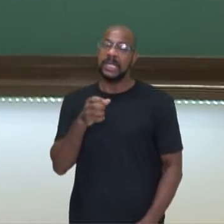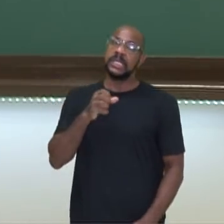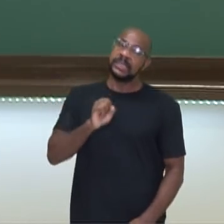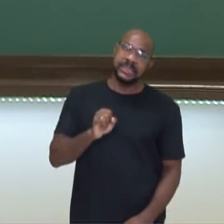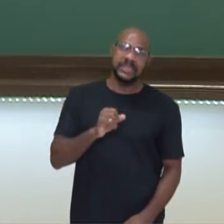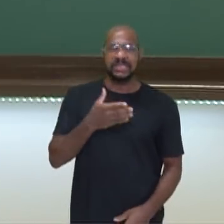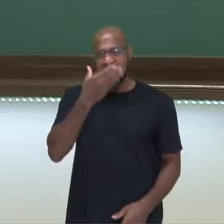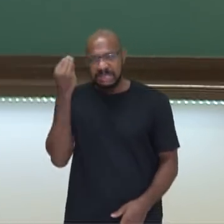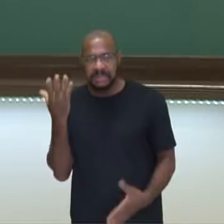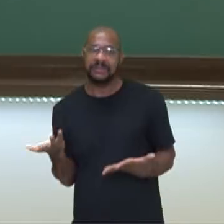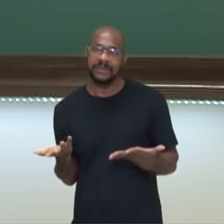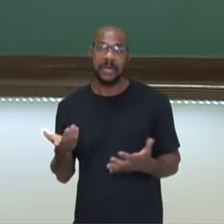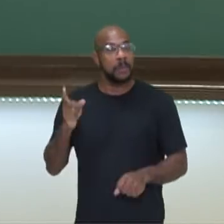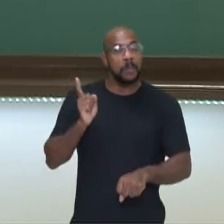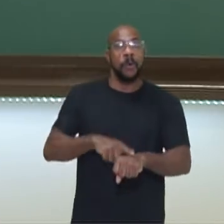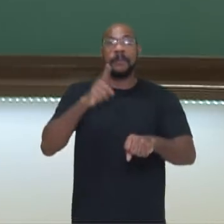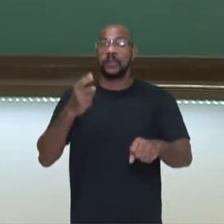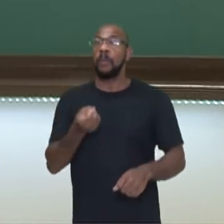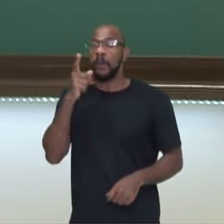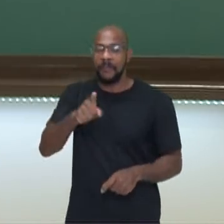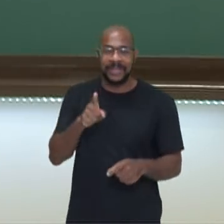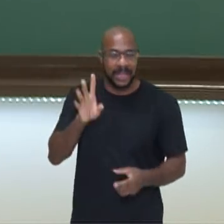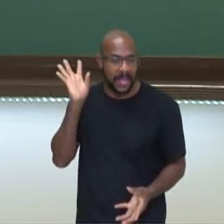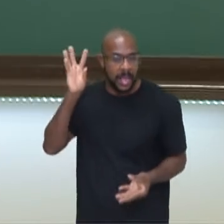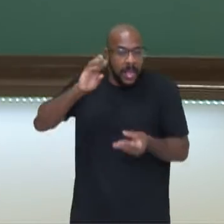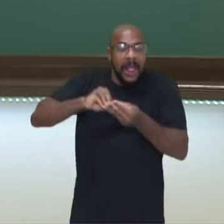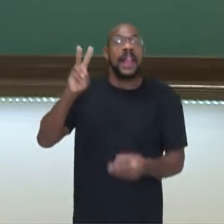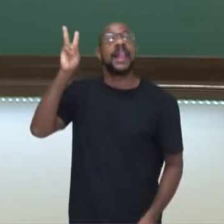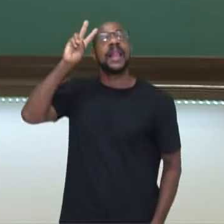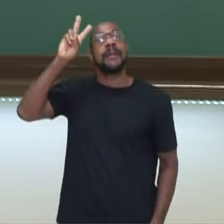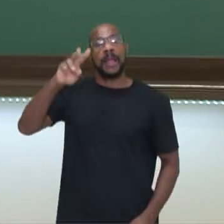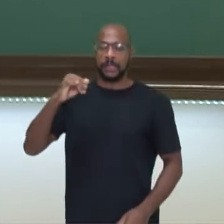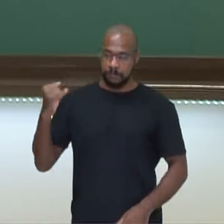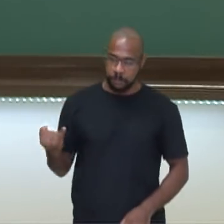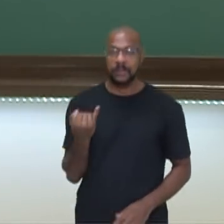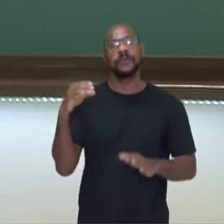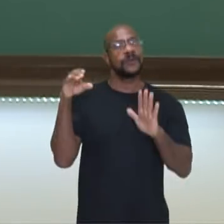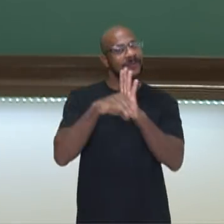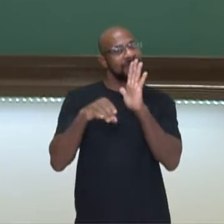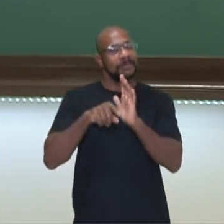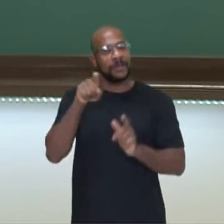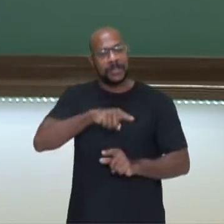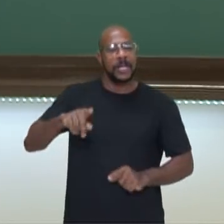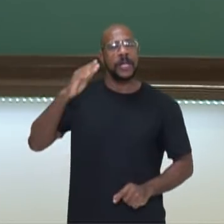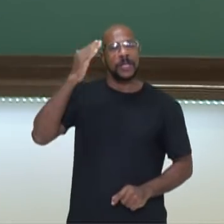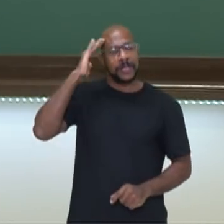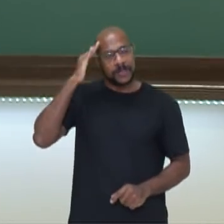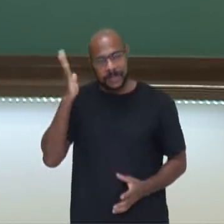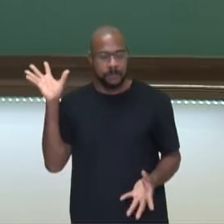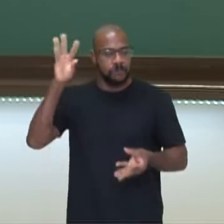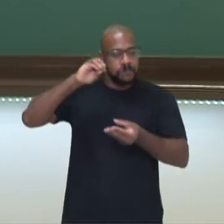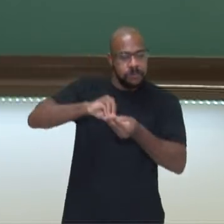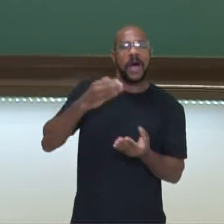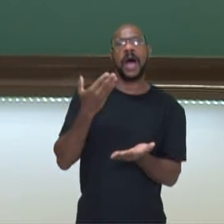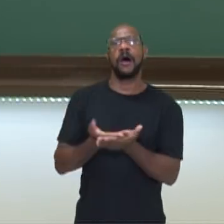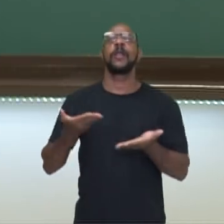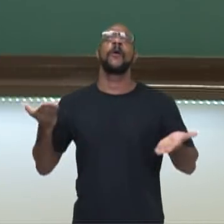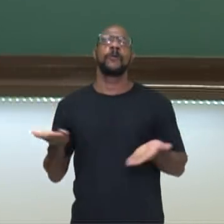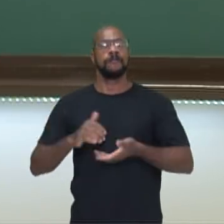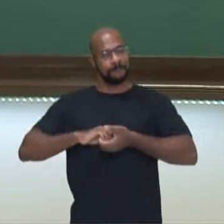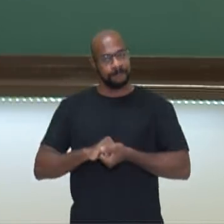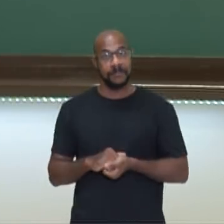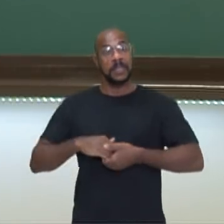esqueceu, momento bom aí para você relembrar desses conceitos que são importantes para você entender bem essa aula.